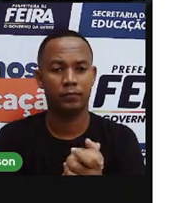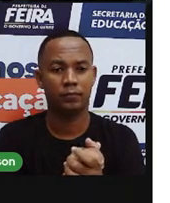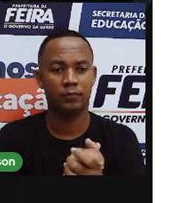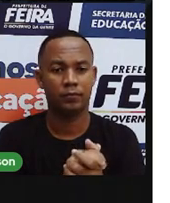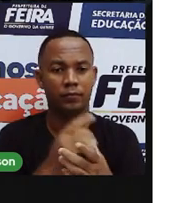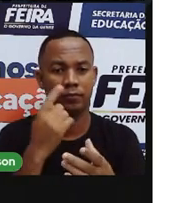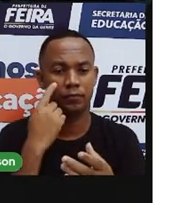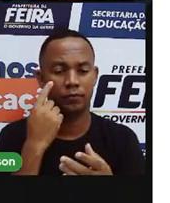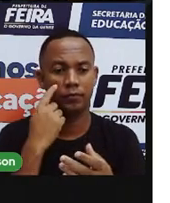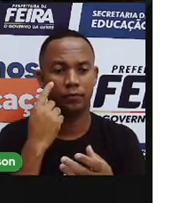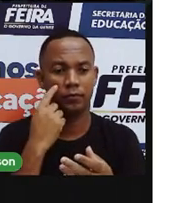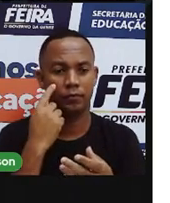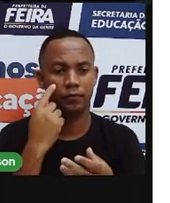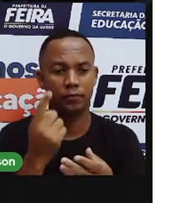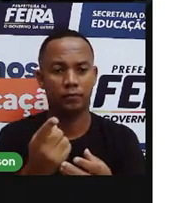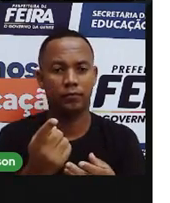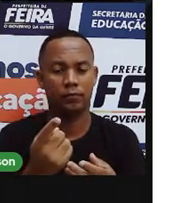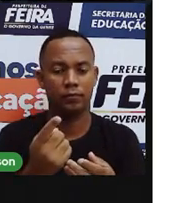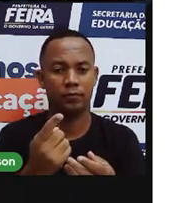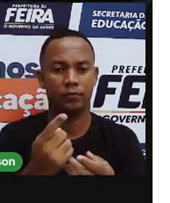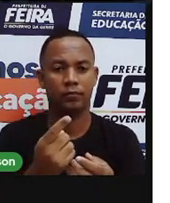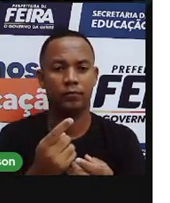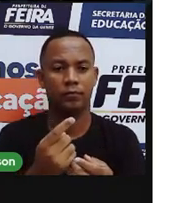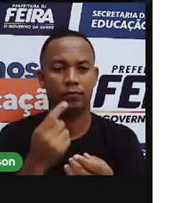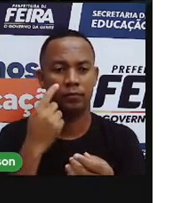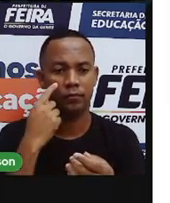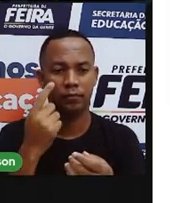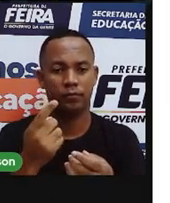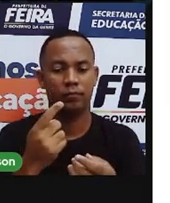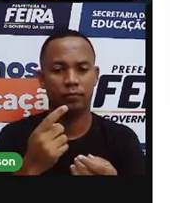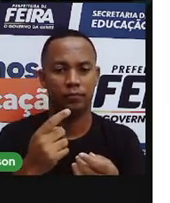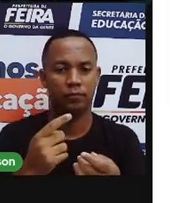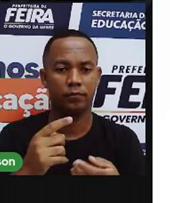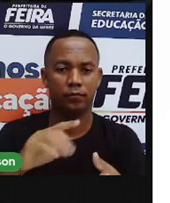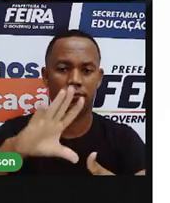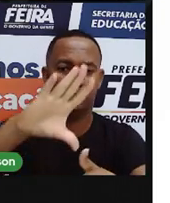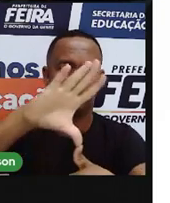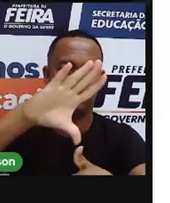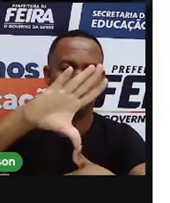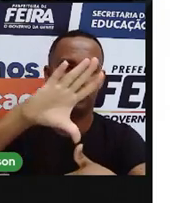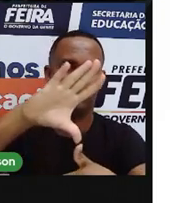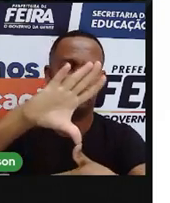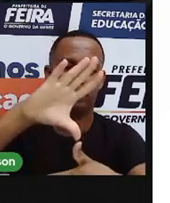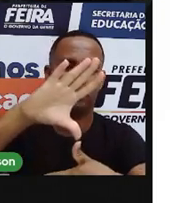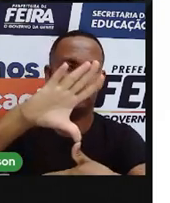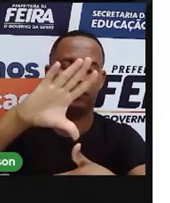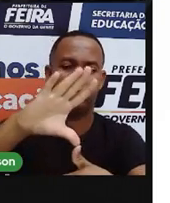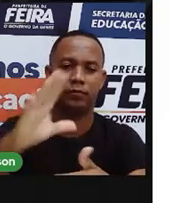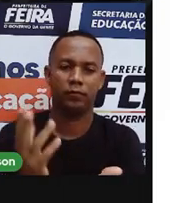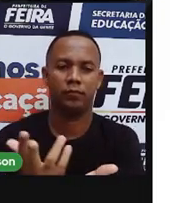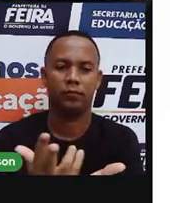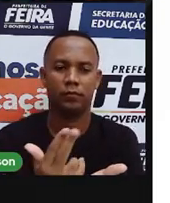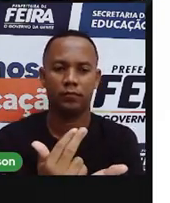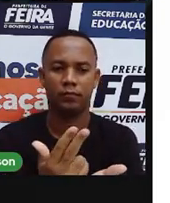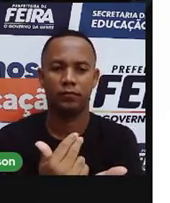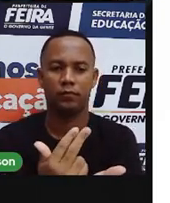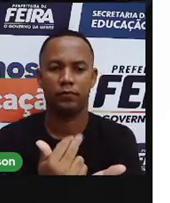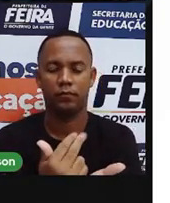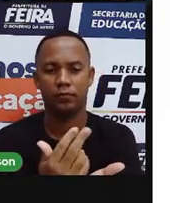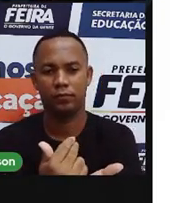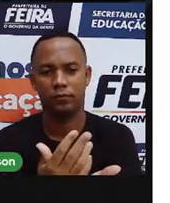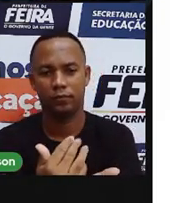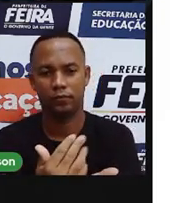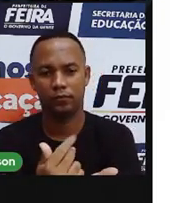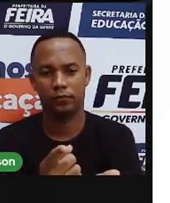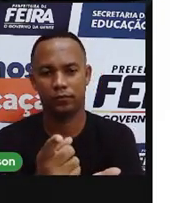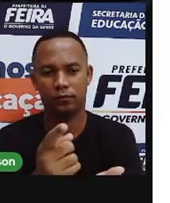tá vendo? É como se ele tivesse o quê? Pegado esse daqui, né? Tivesse pego esse